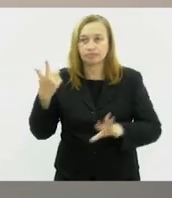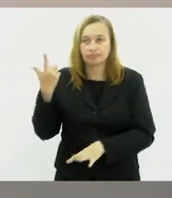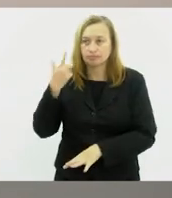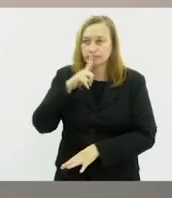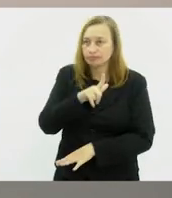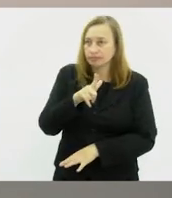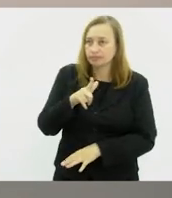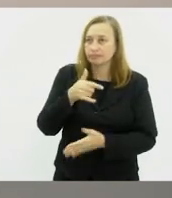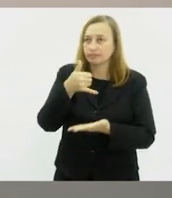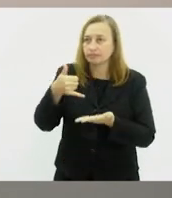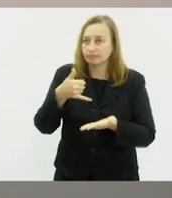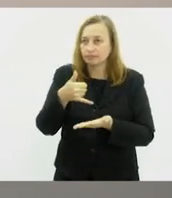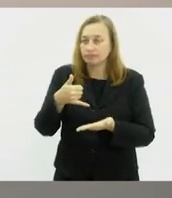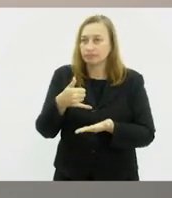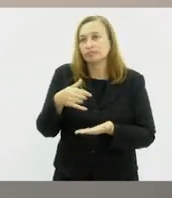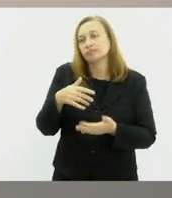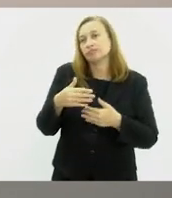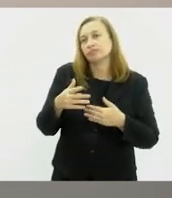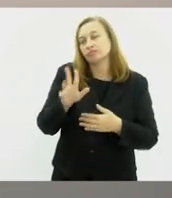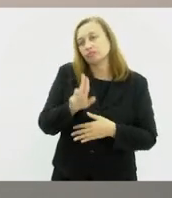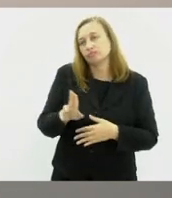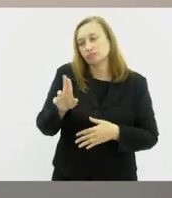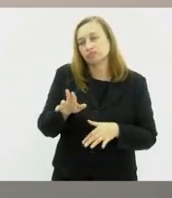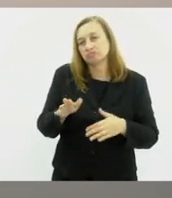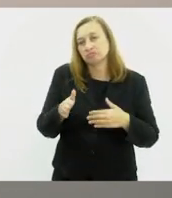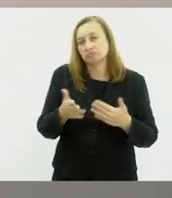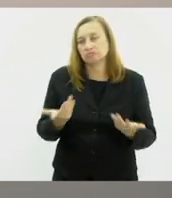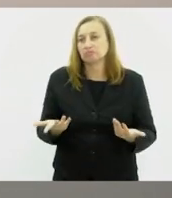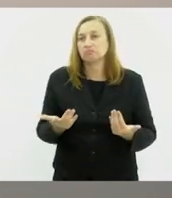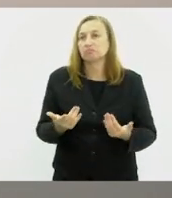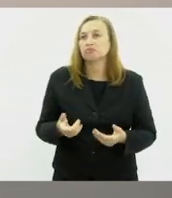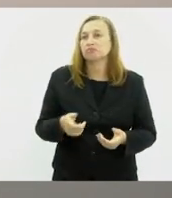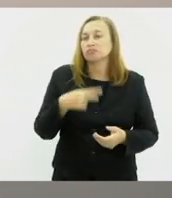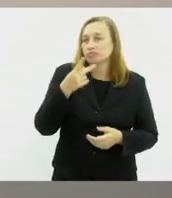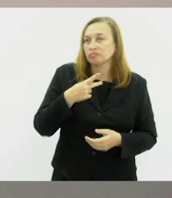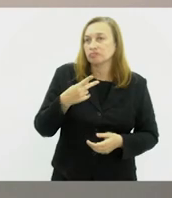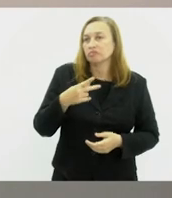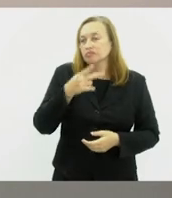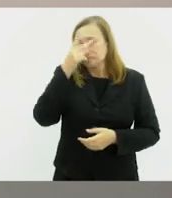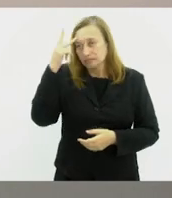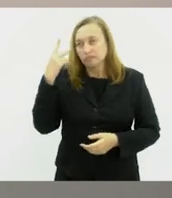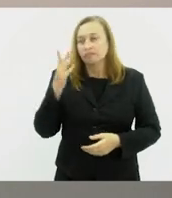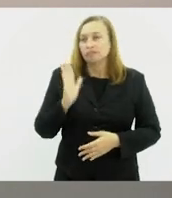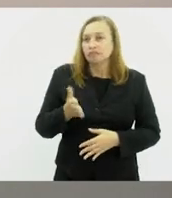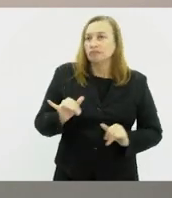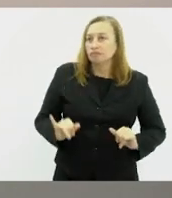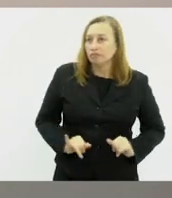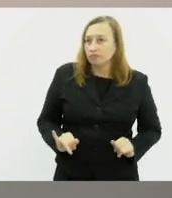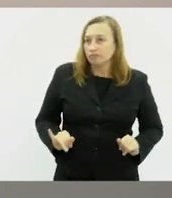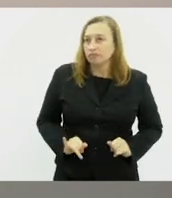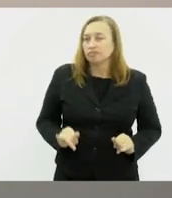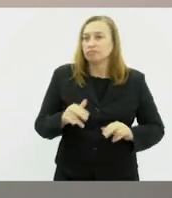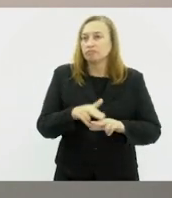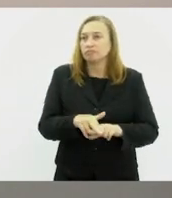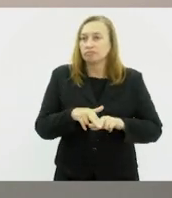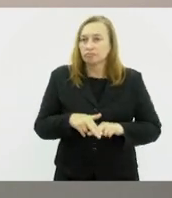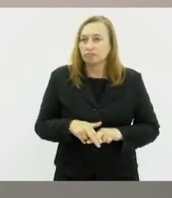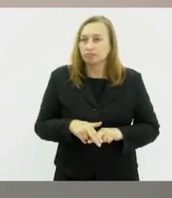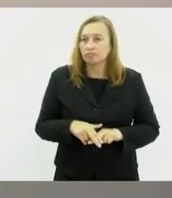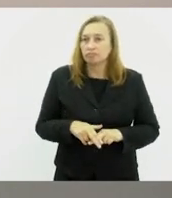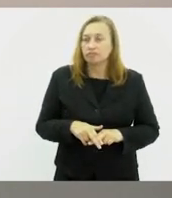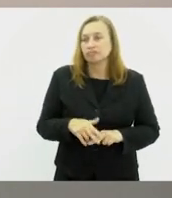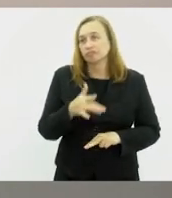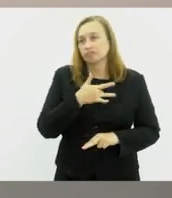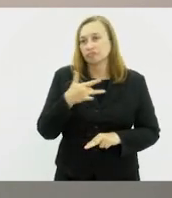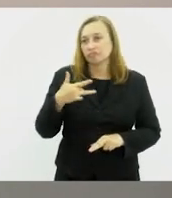óleo ou a sua forma de uso que for né então a gente tá falando de pessoas que já estão em sofrimento por conta da sua condição de saúde